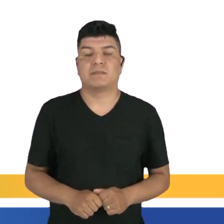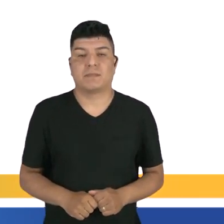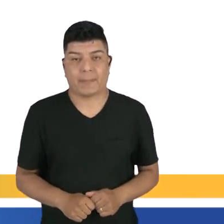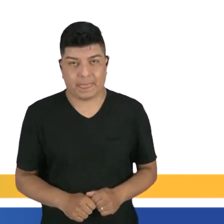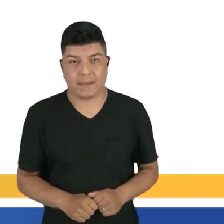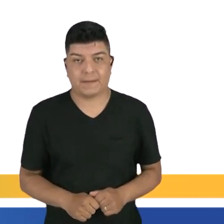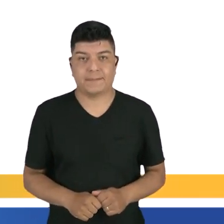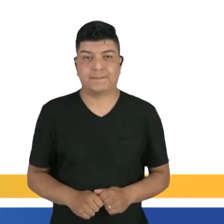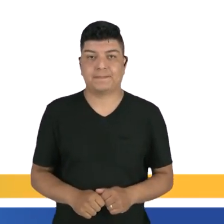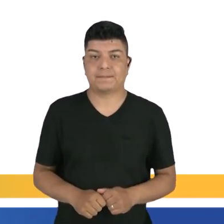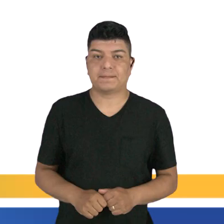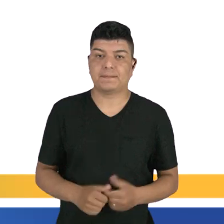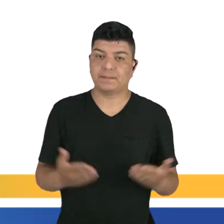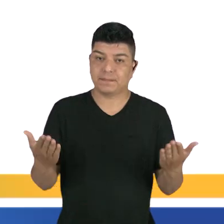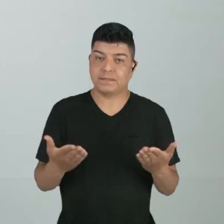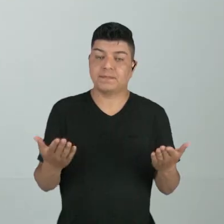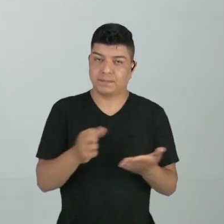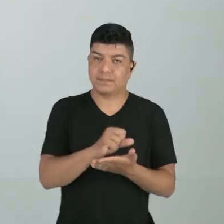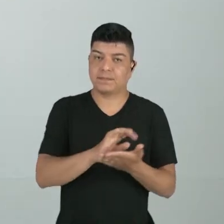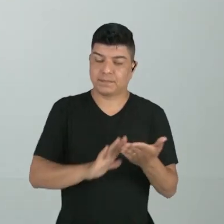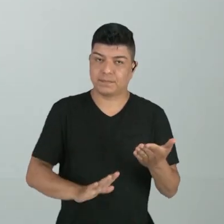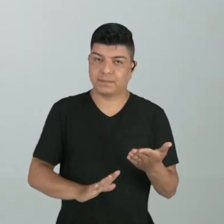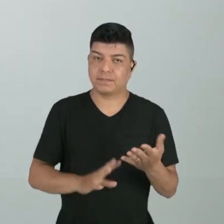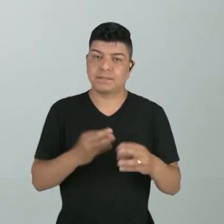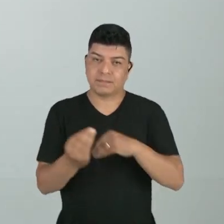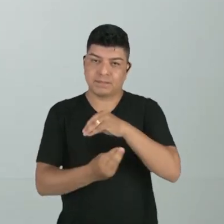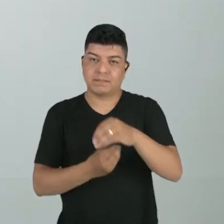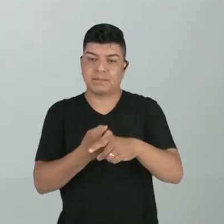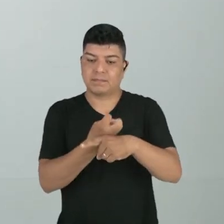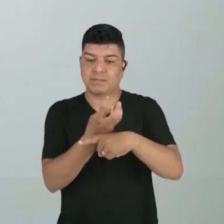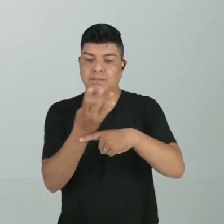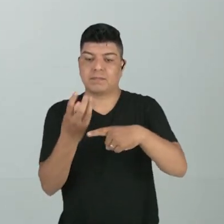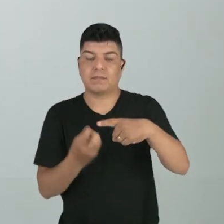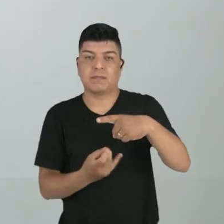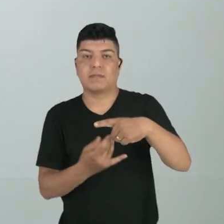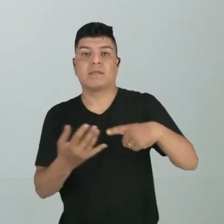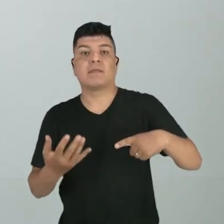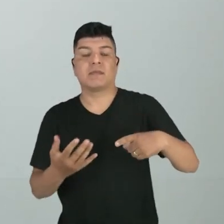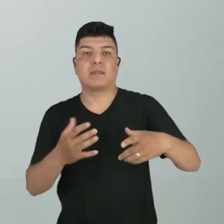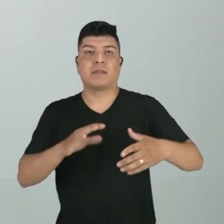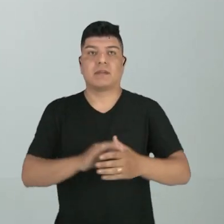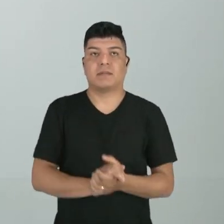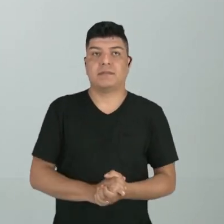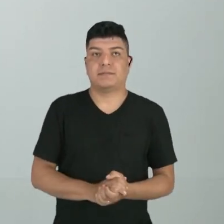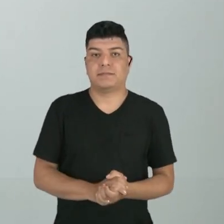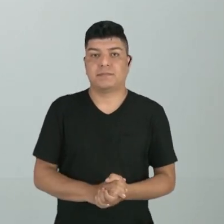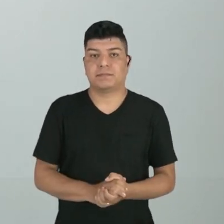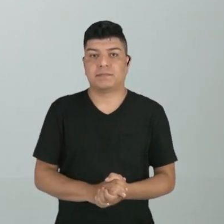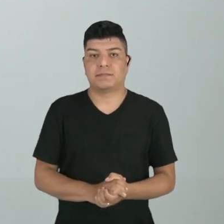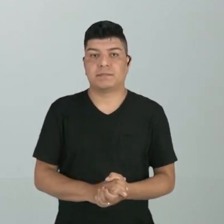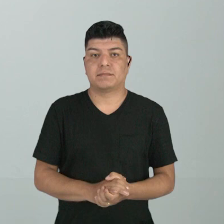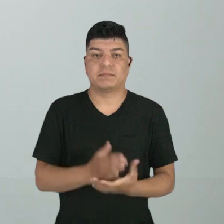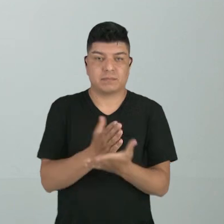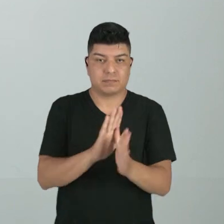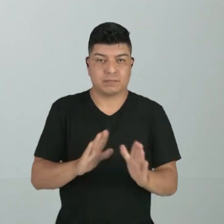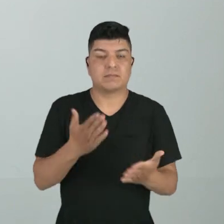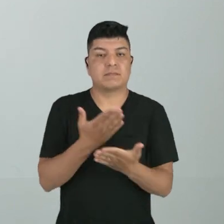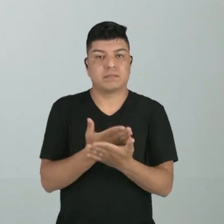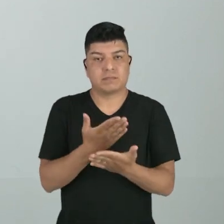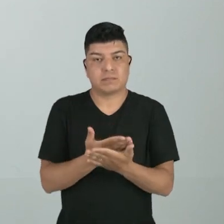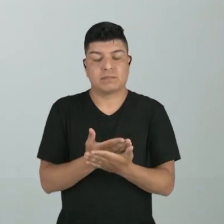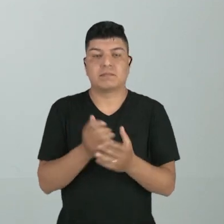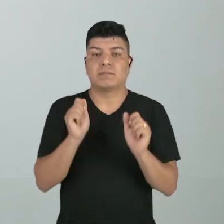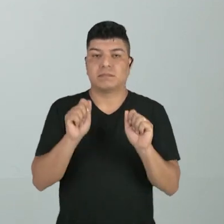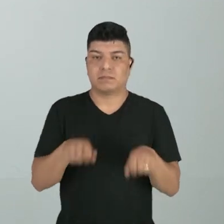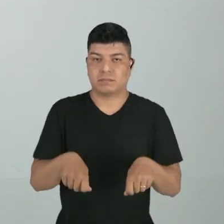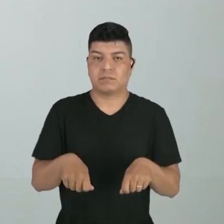Então, gente, esses foram os problemas envolvendo fração, né? Conhecimento um pouco de fração. Então, estamos encerrando por aqui. Você